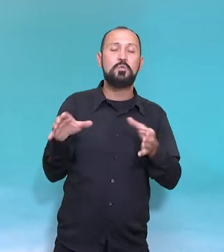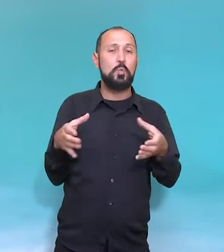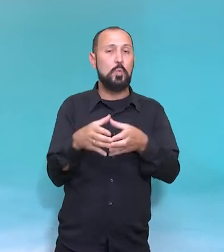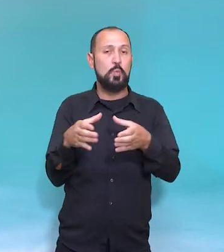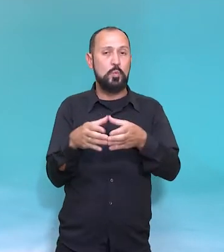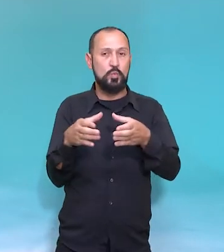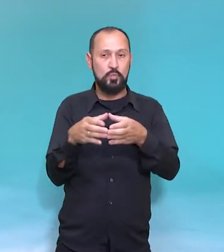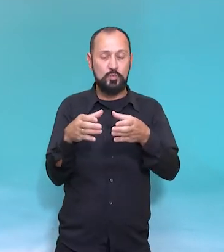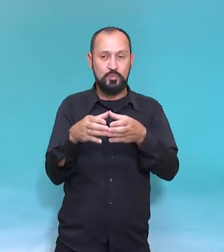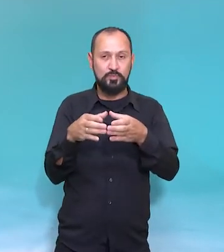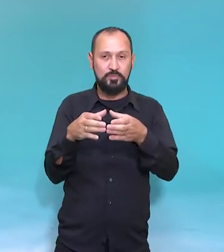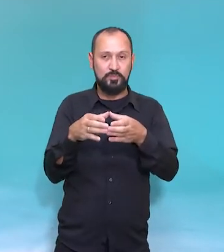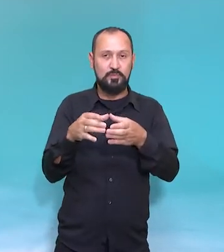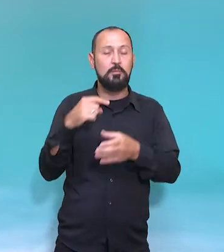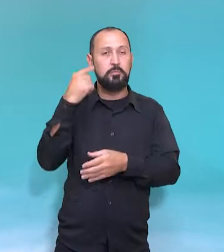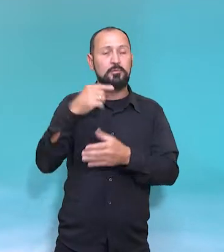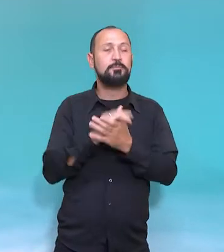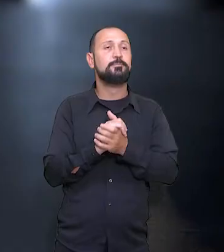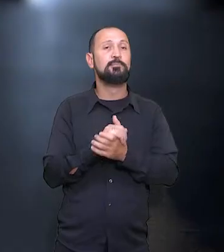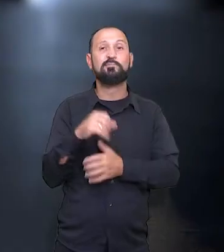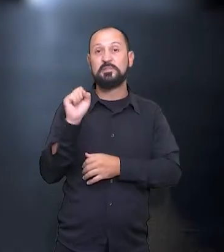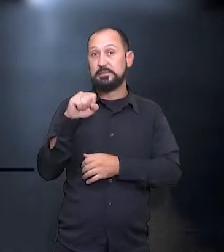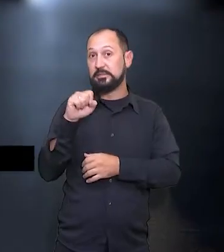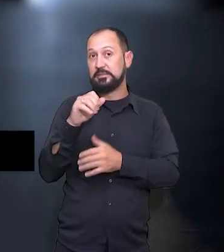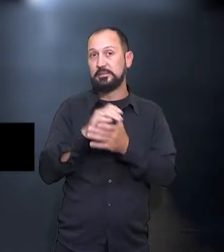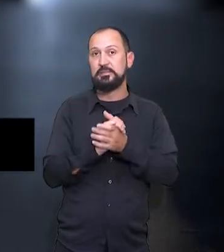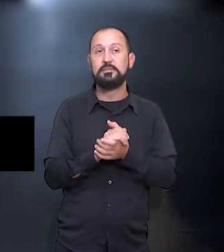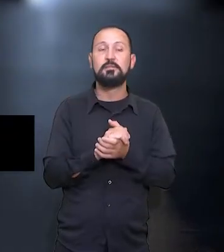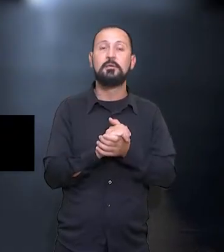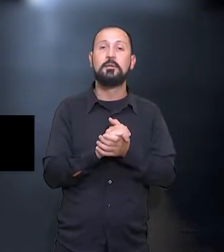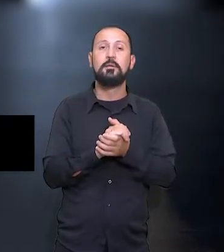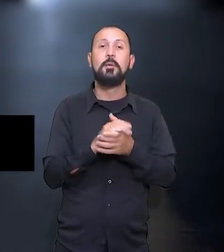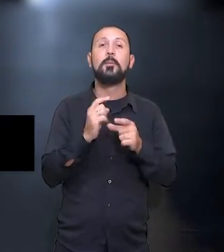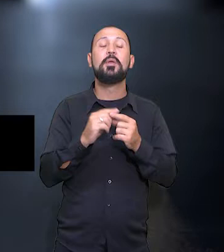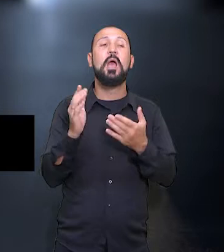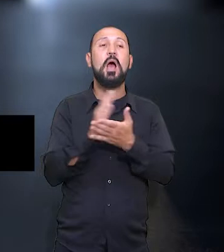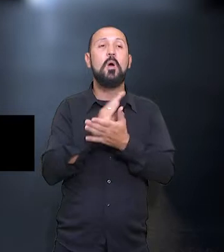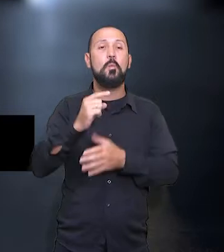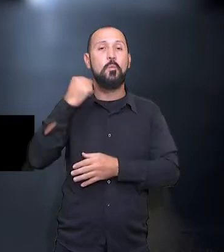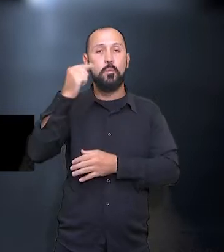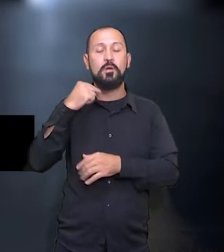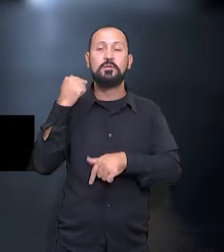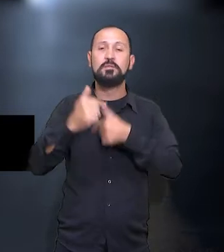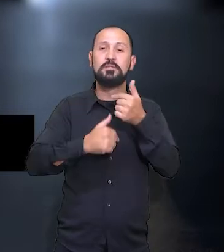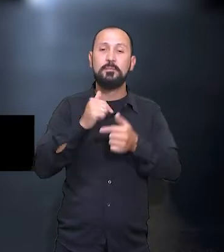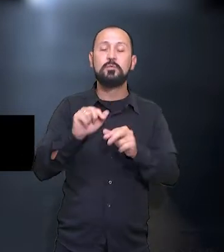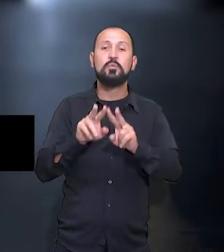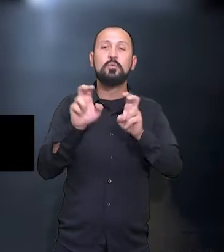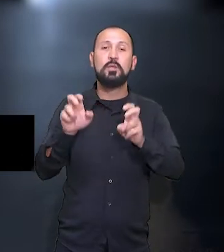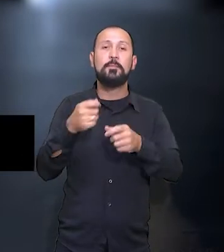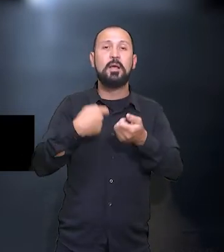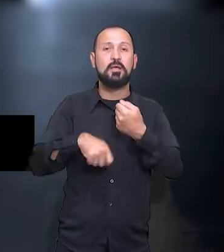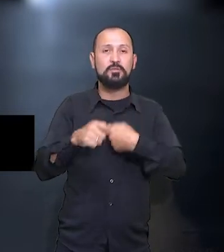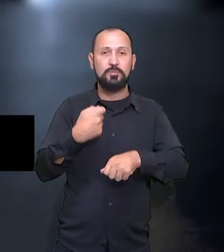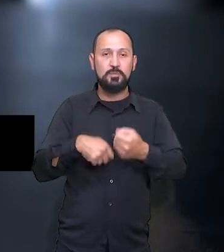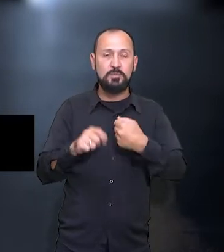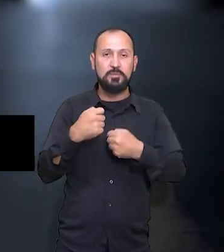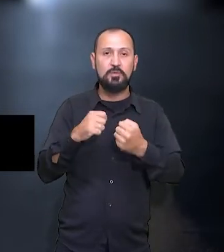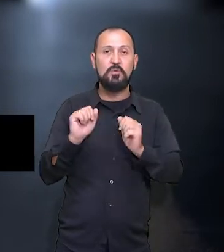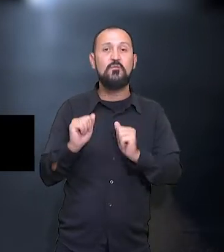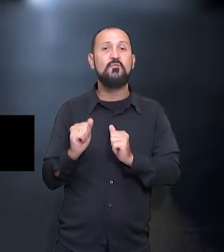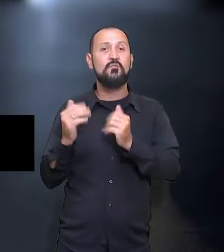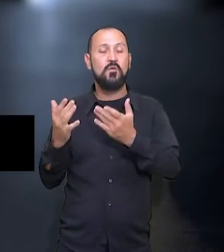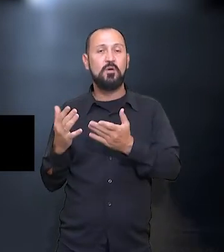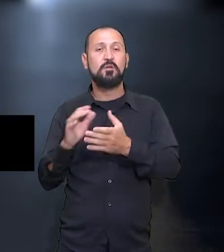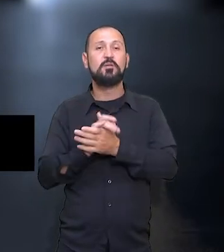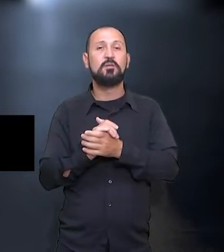comunidade de advogados? Sim, Paulo, principalmente para aqueles advogados que atuam na área administrativa